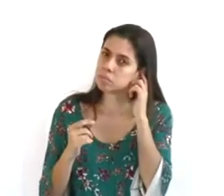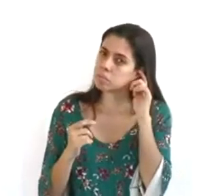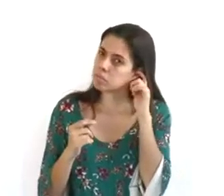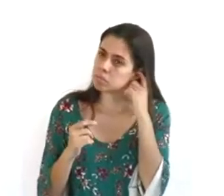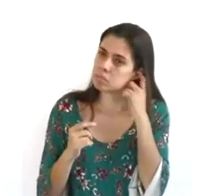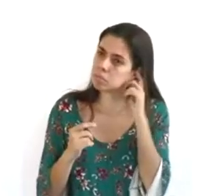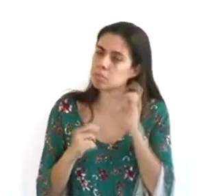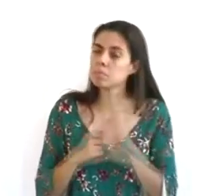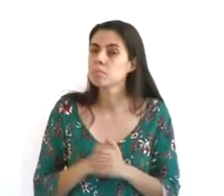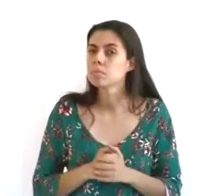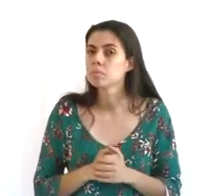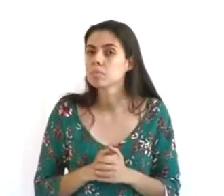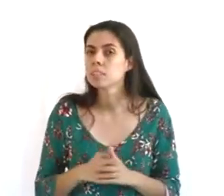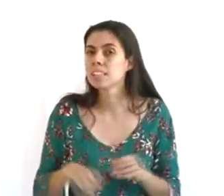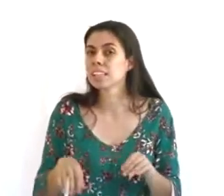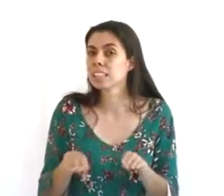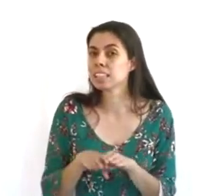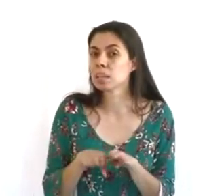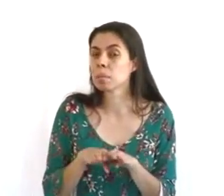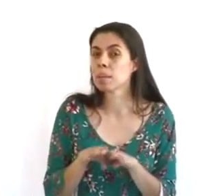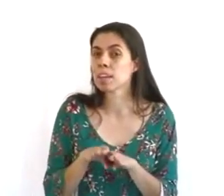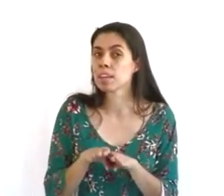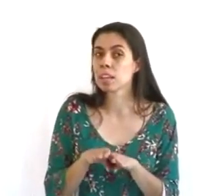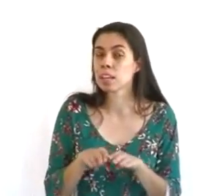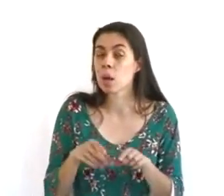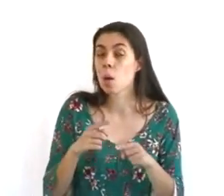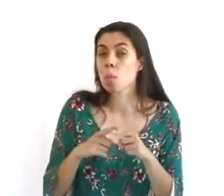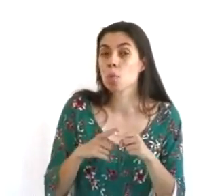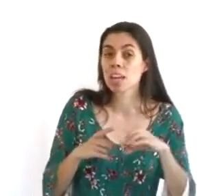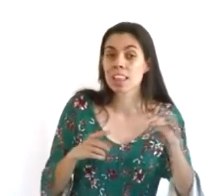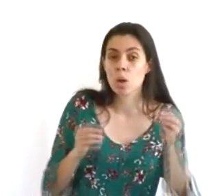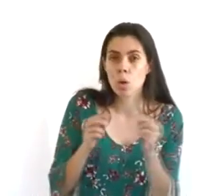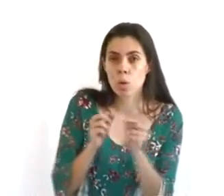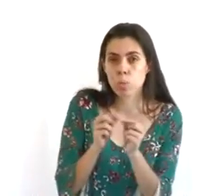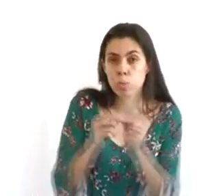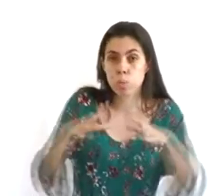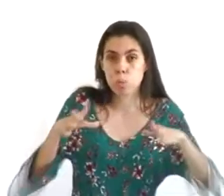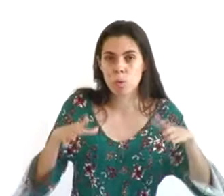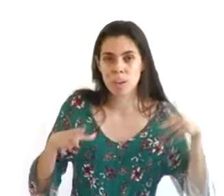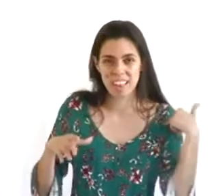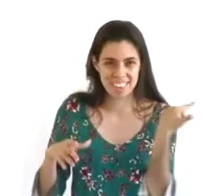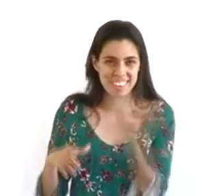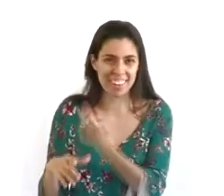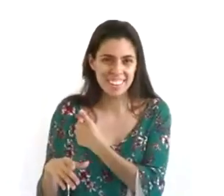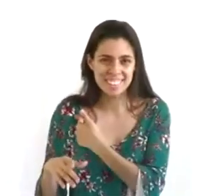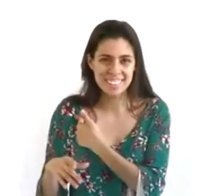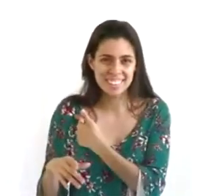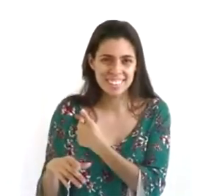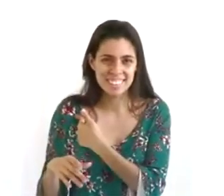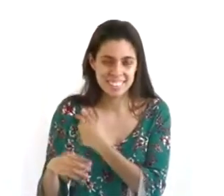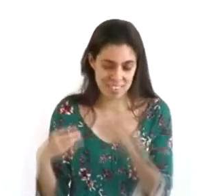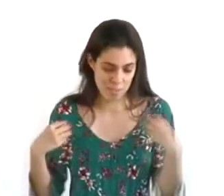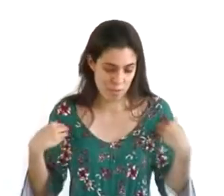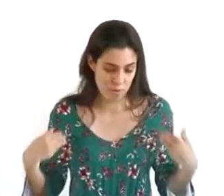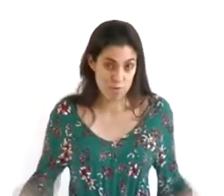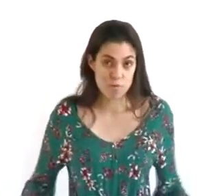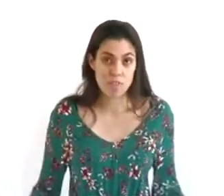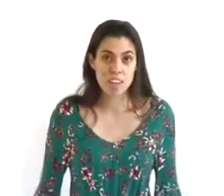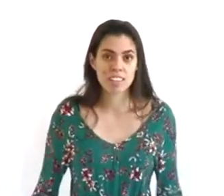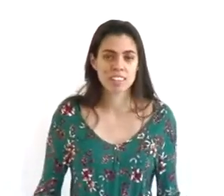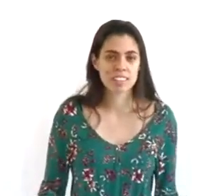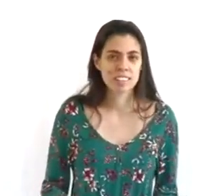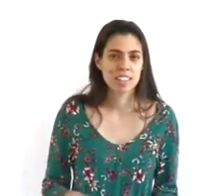ao Senhor também, porque Ele é o nosso Criador. Olha que nos diz os versos 5 a 9, aquele que com entendimento fez os